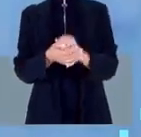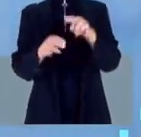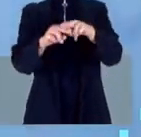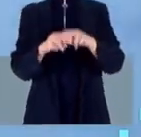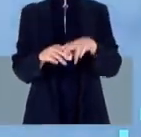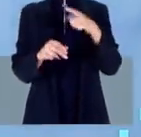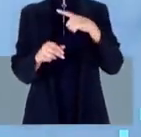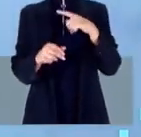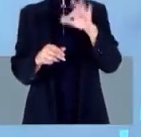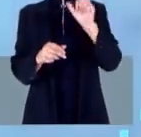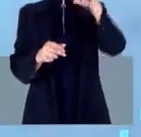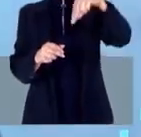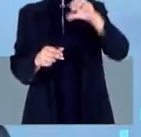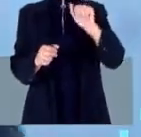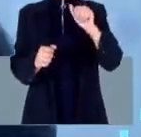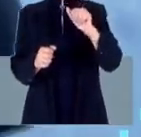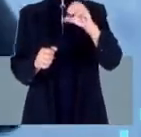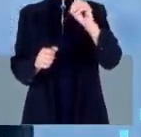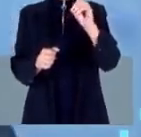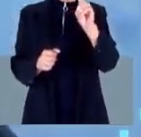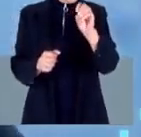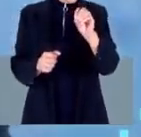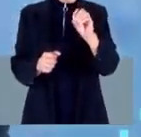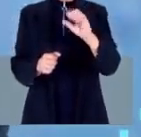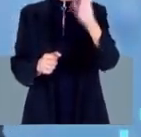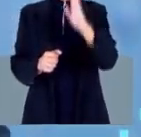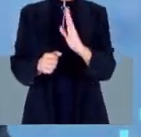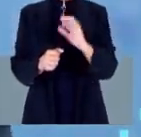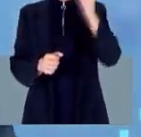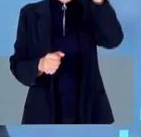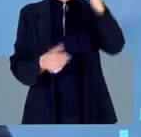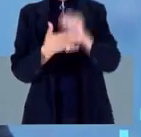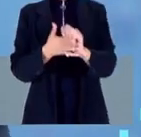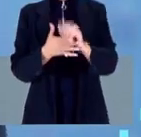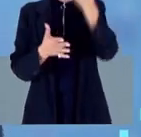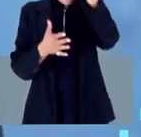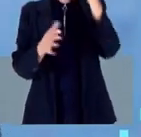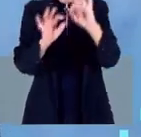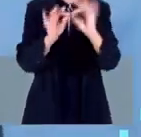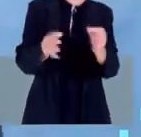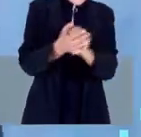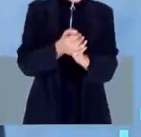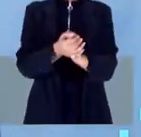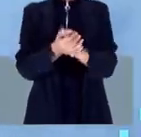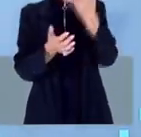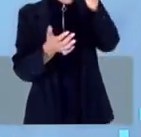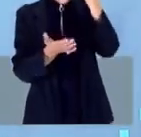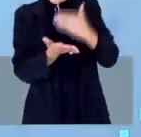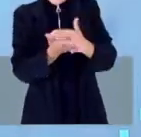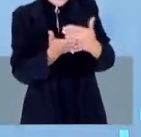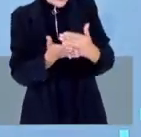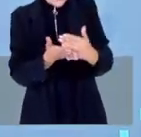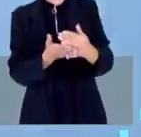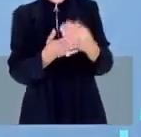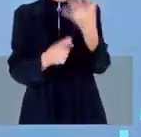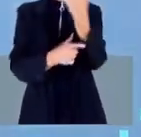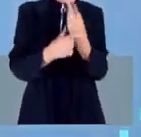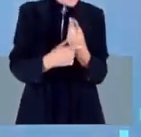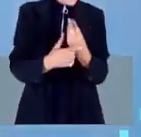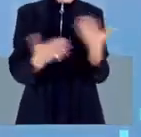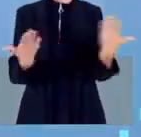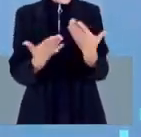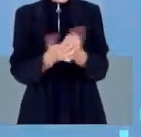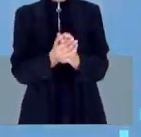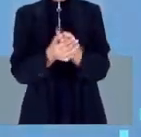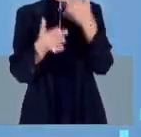o Fundo Nacional da cultura esse fundo é lá para Ponta é para o pequenininho é para o rap é para o artista de rua